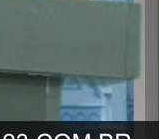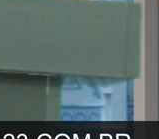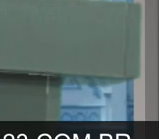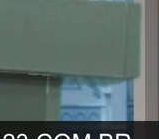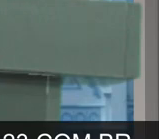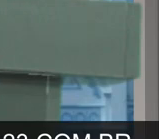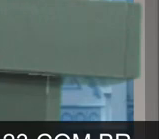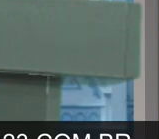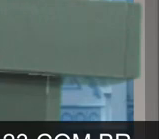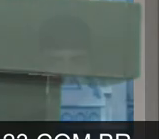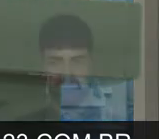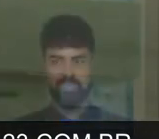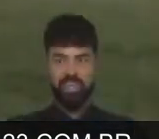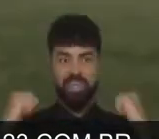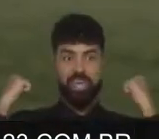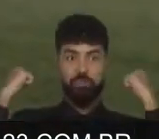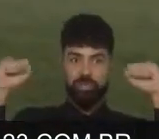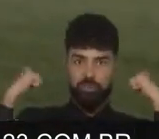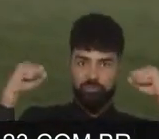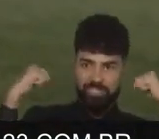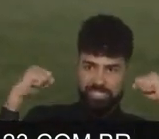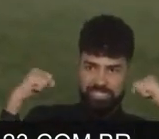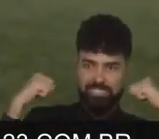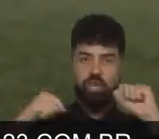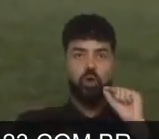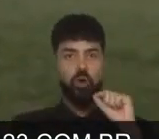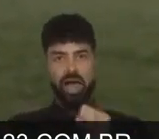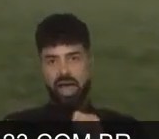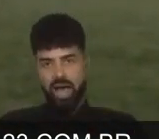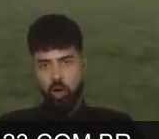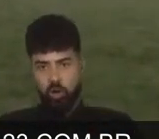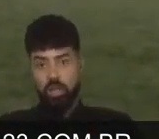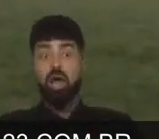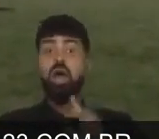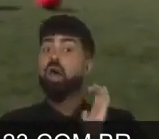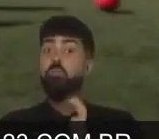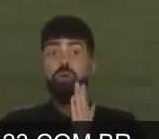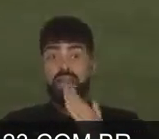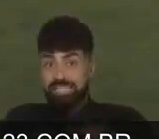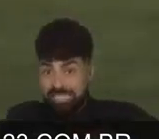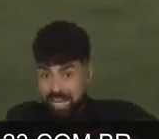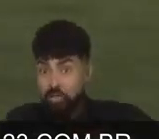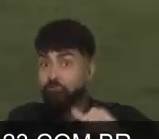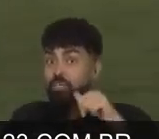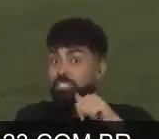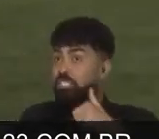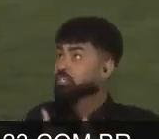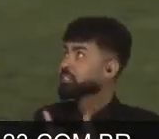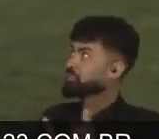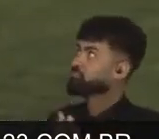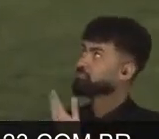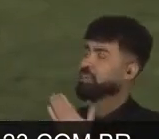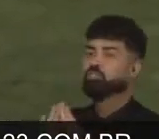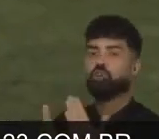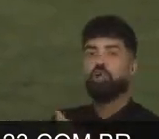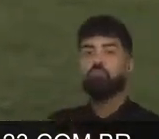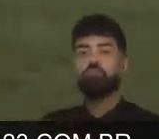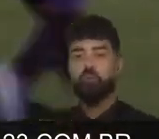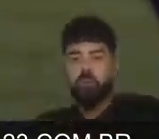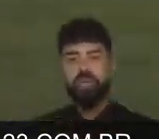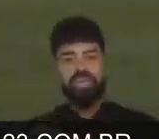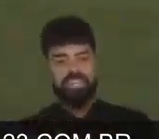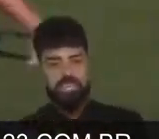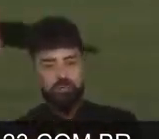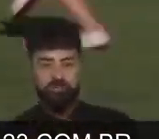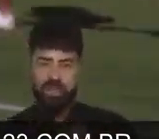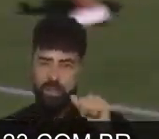nessa reportagem especial. E a modalidade é futebol, só entre meninas. Nesta escola pública do Rio de Janeiro,